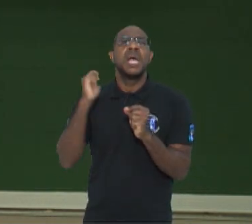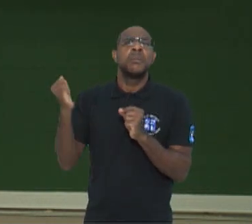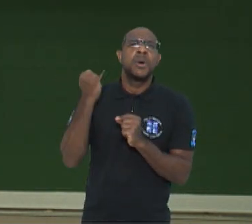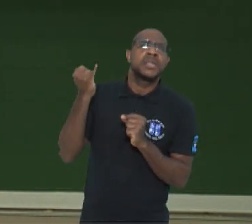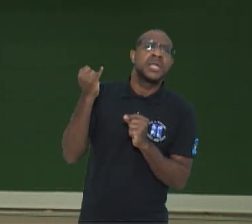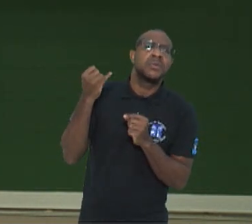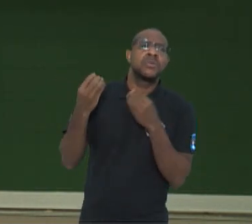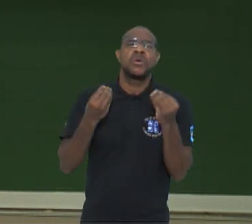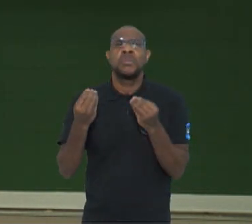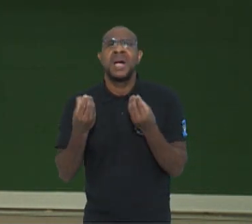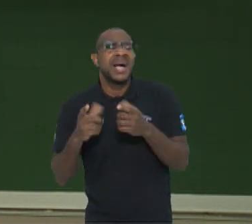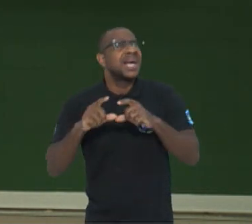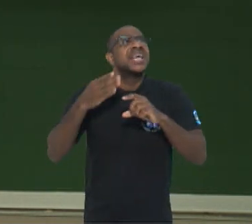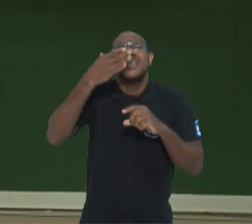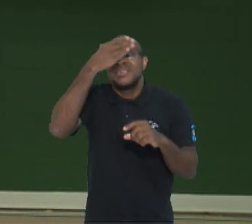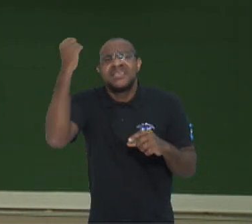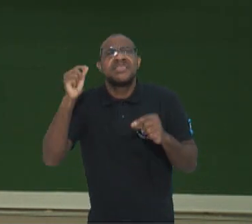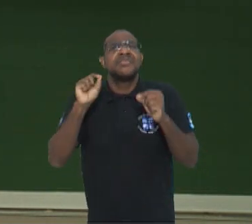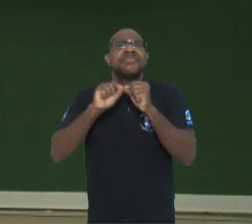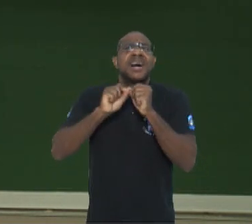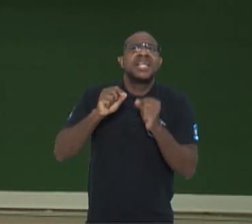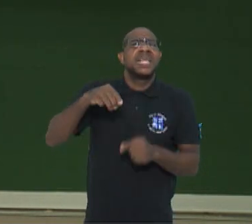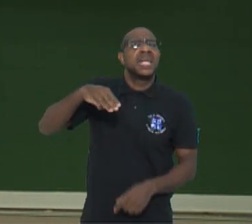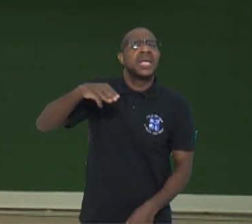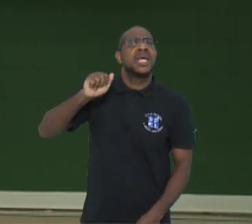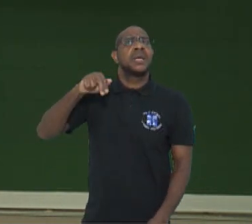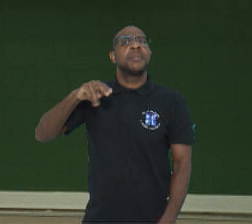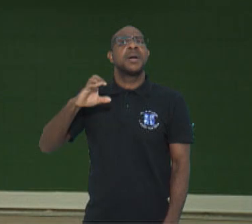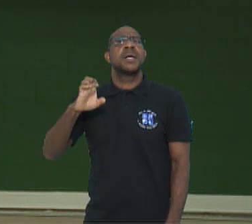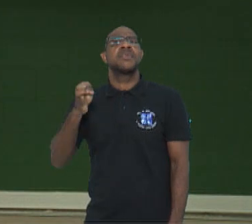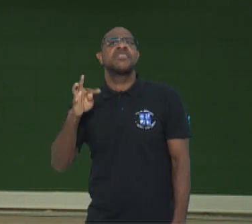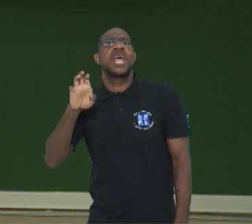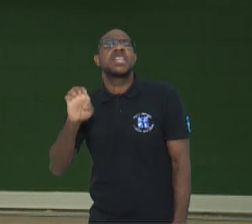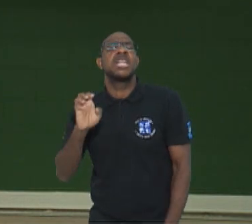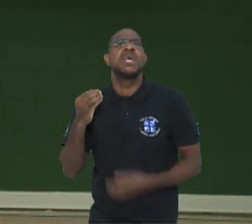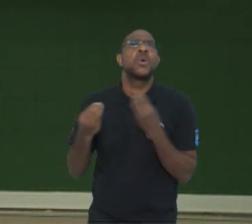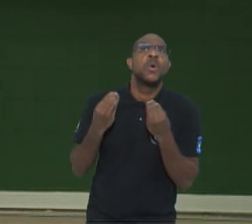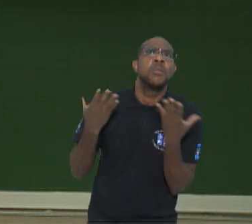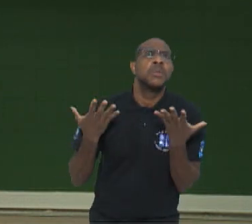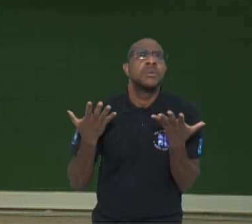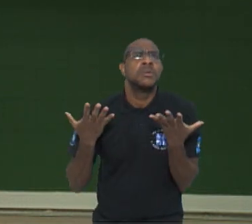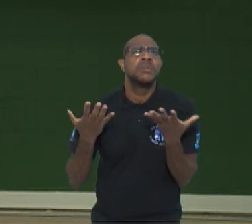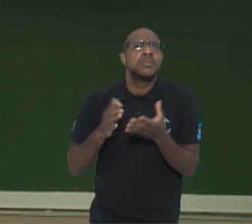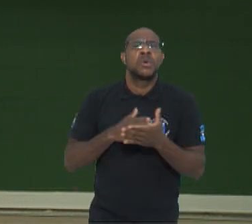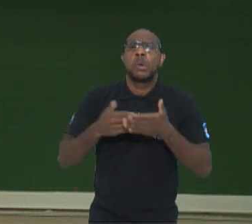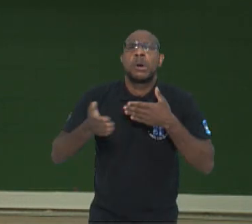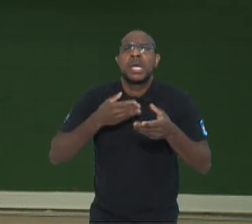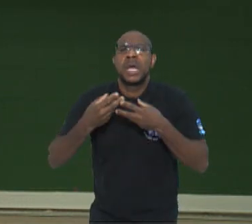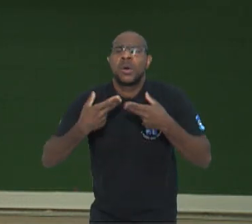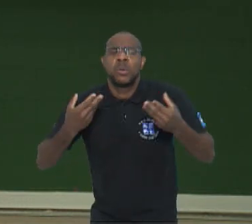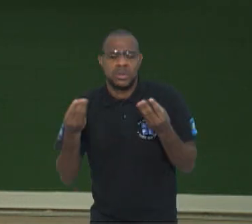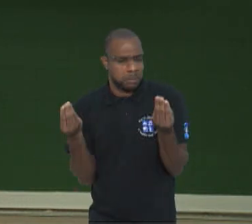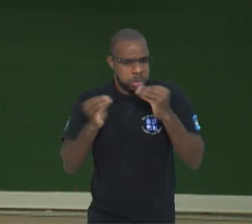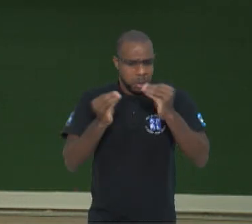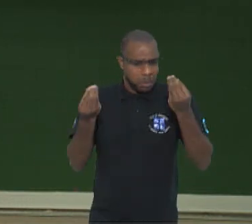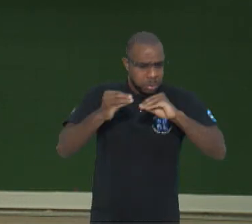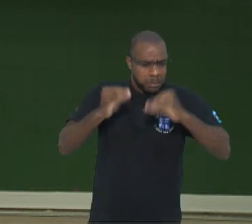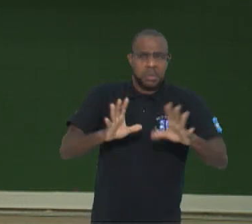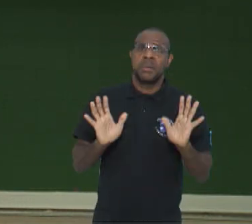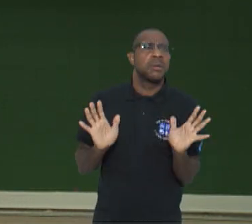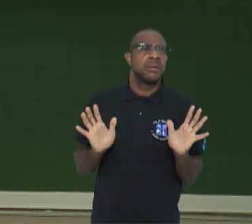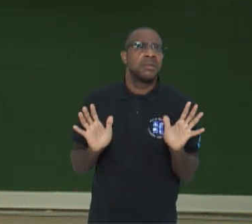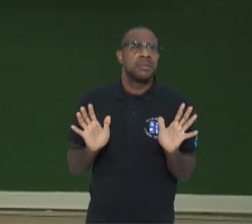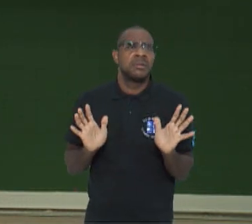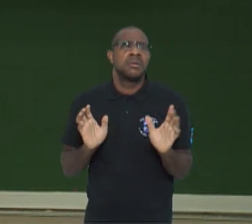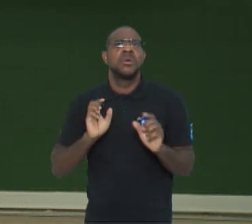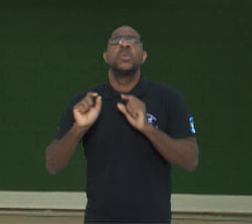de fazer a manchete, vou lá e coloco qualquer coisa e tá pronto, né? Igual vocês fazem com o título de qualquer texto,